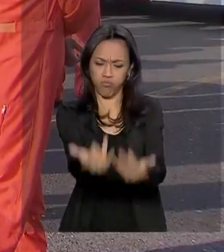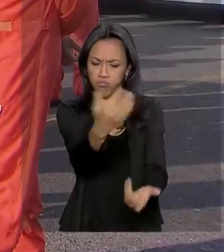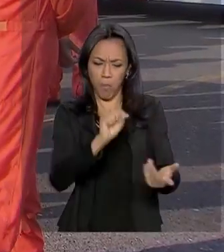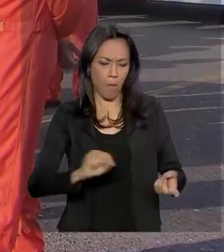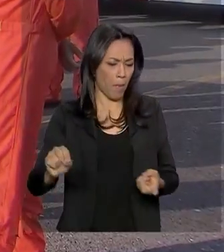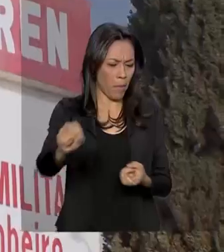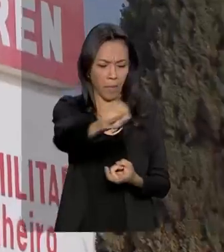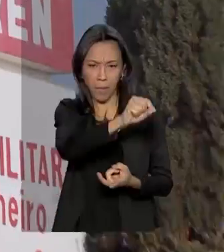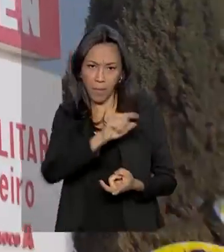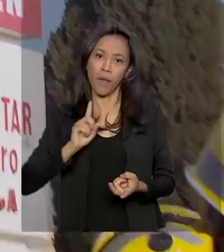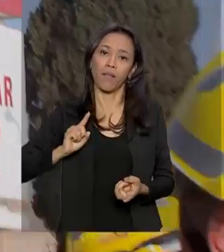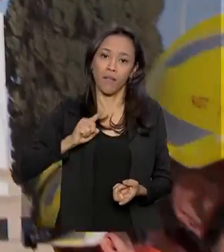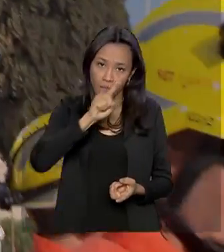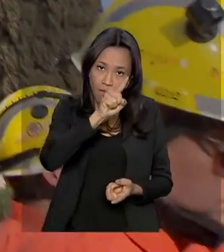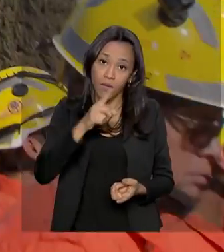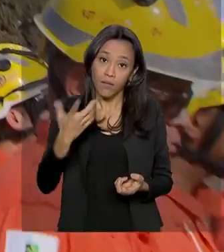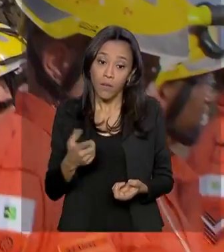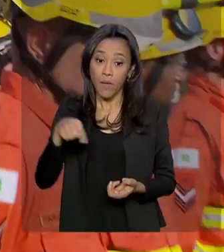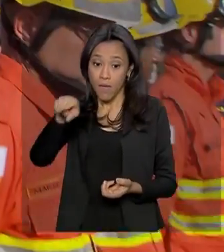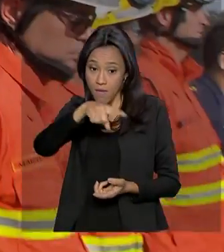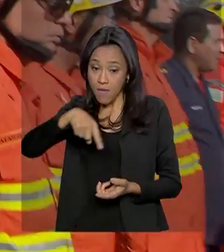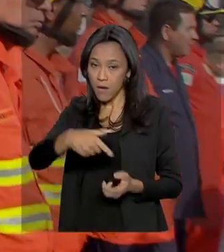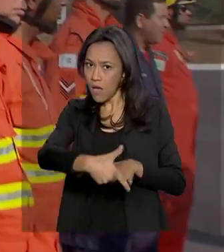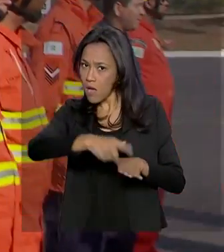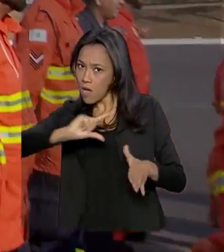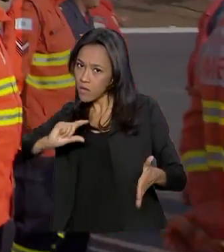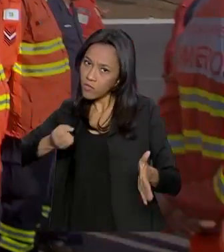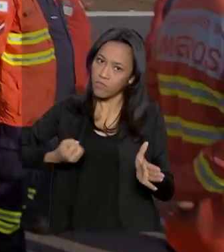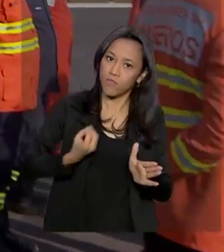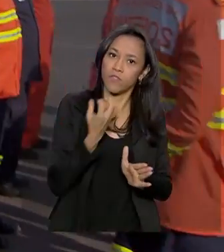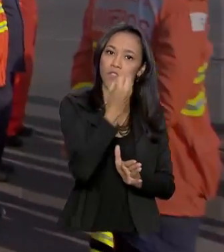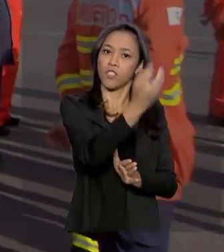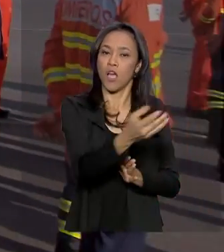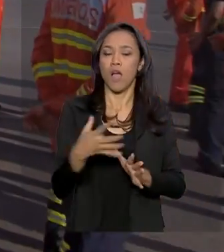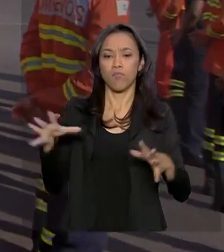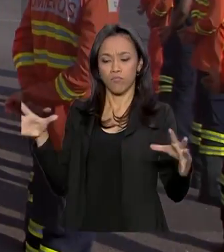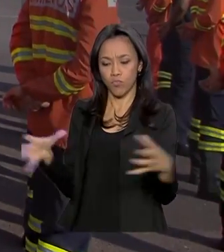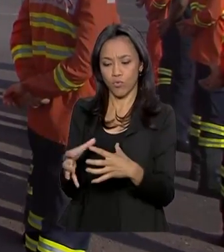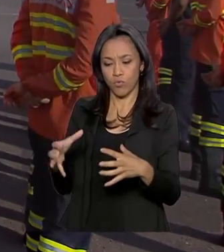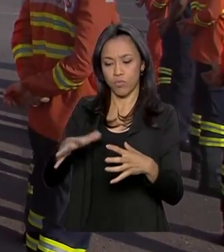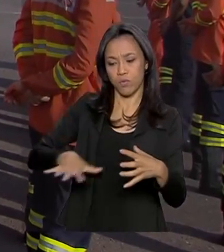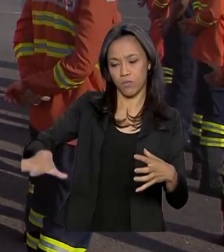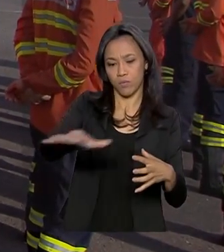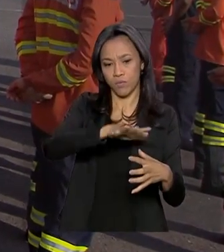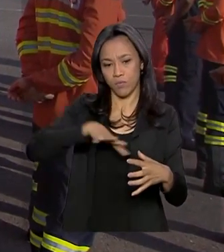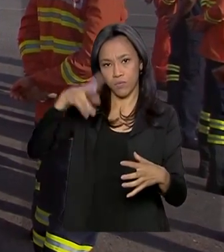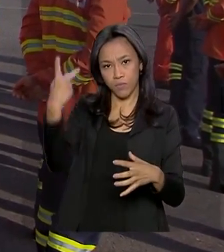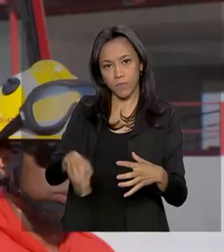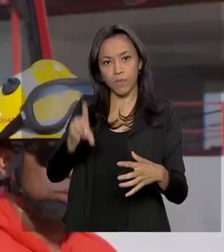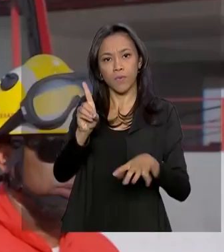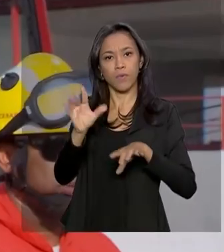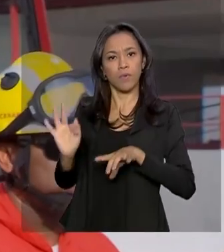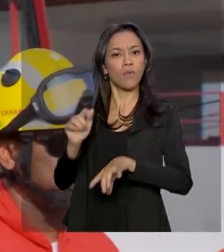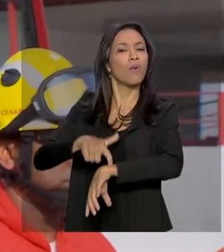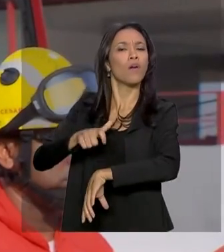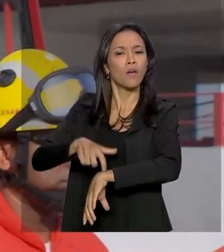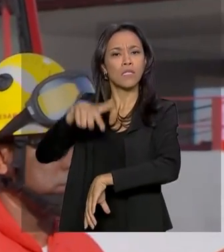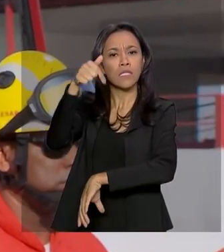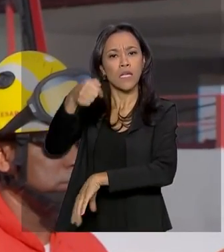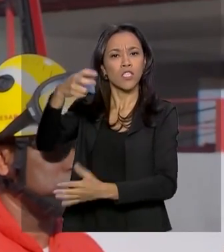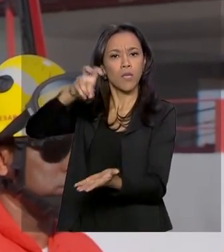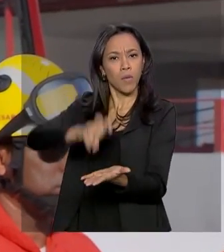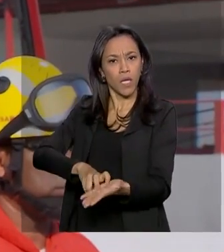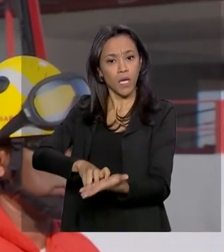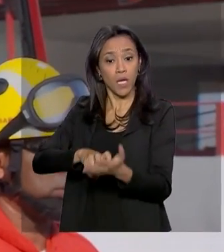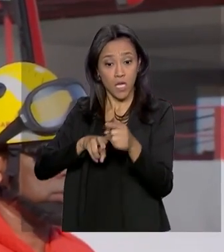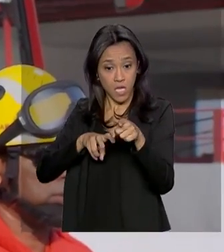Antes da partida, os oficiais se concentraram na Academia de Bombeiros Militar aqui do DF por volta das 7 da manhã e deram